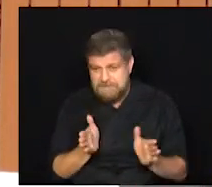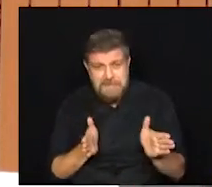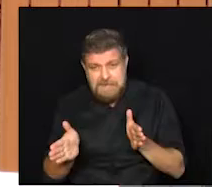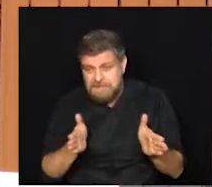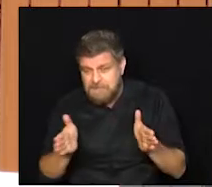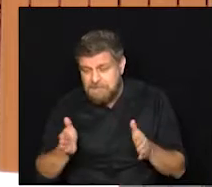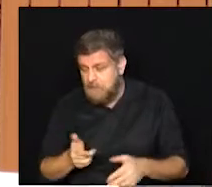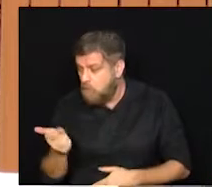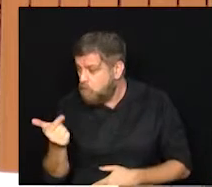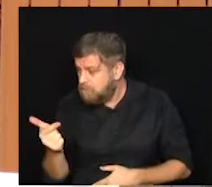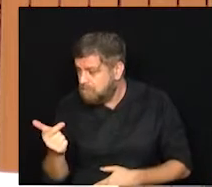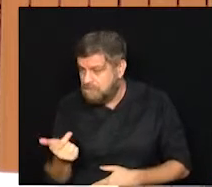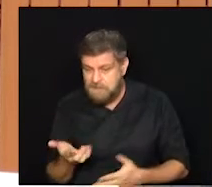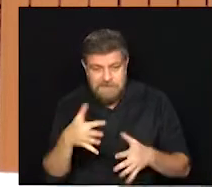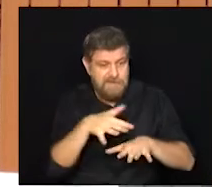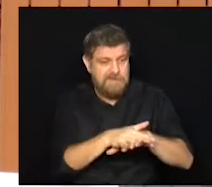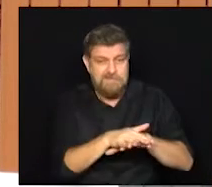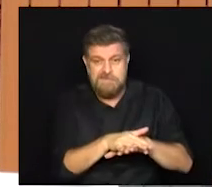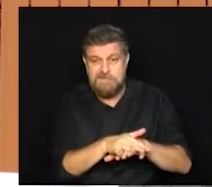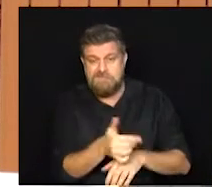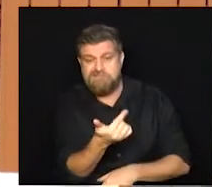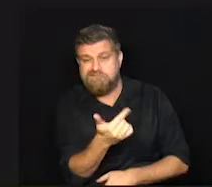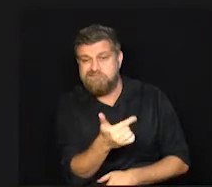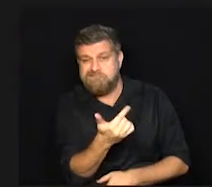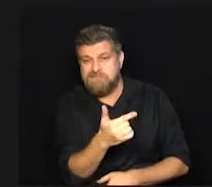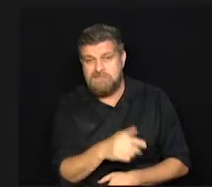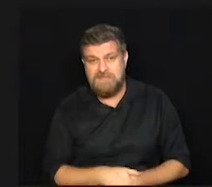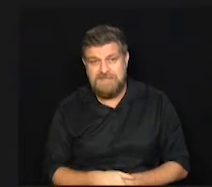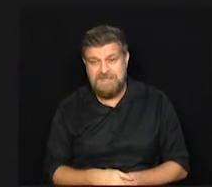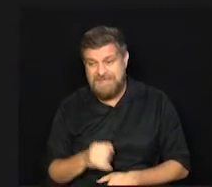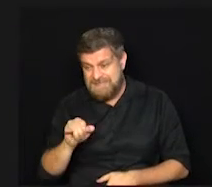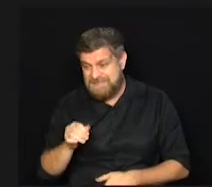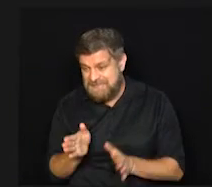inclusão? Não, não existe inclusão.